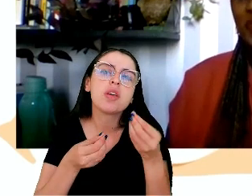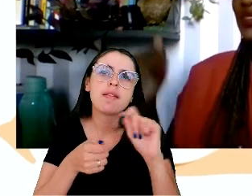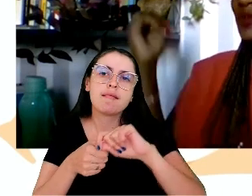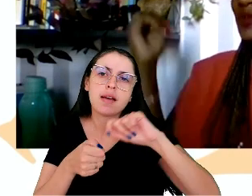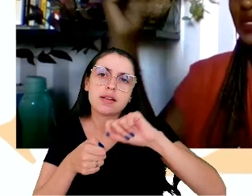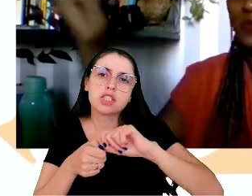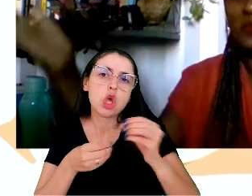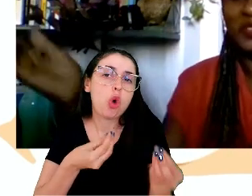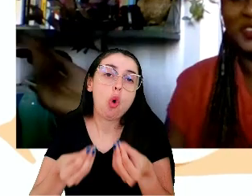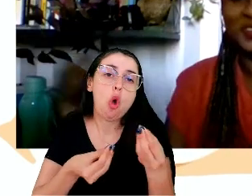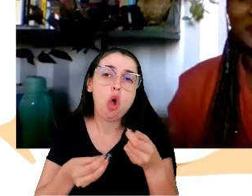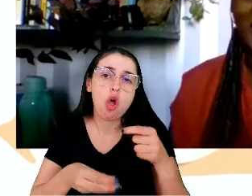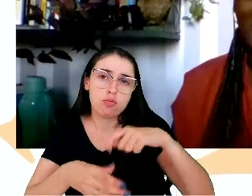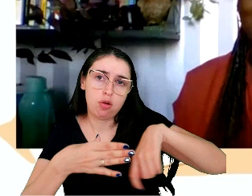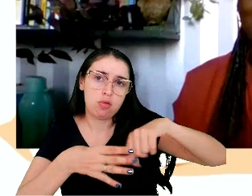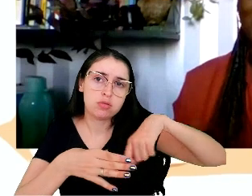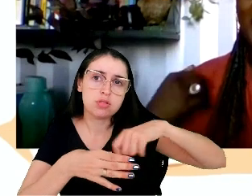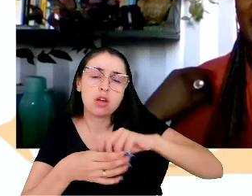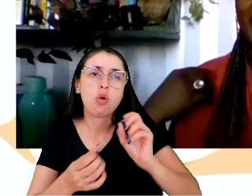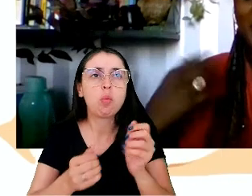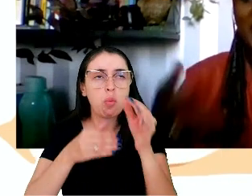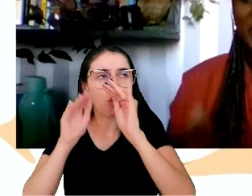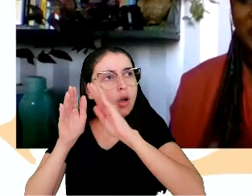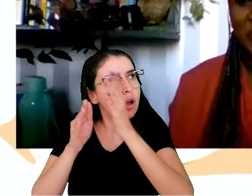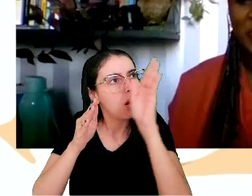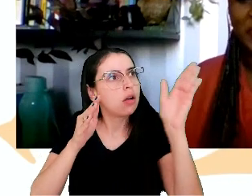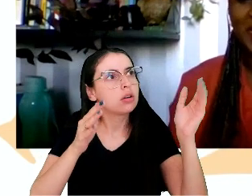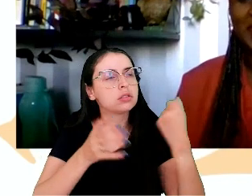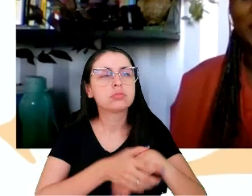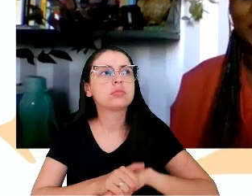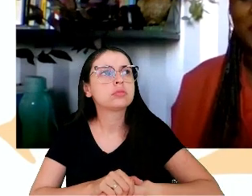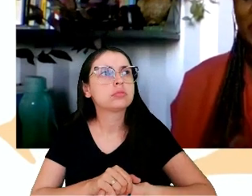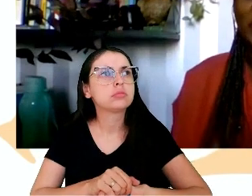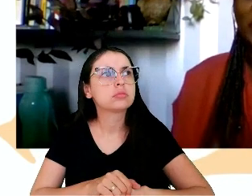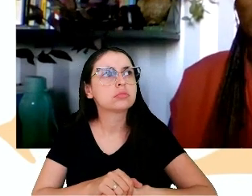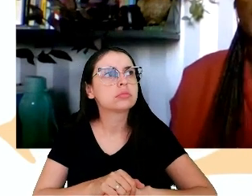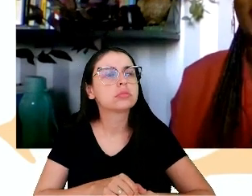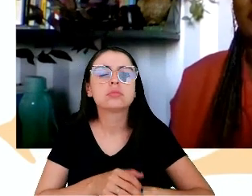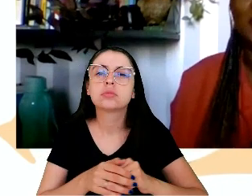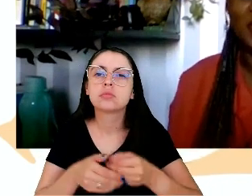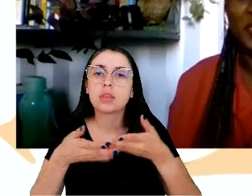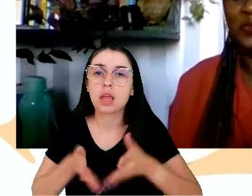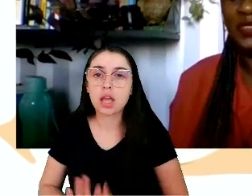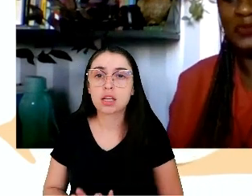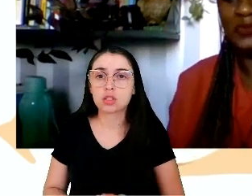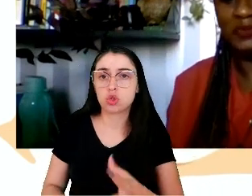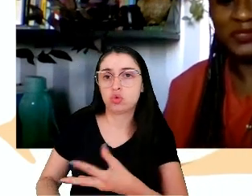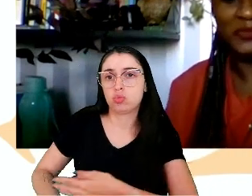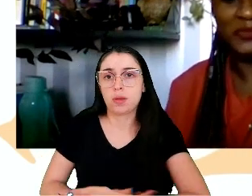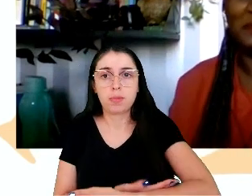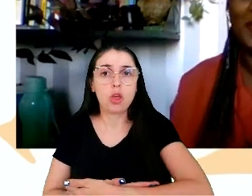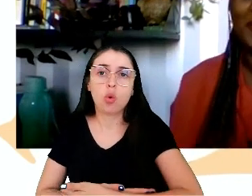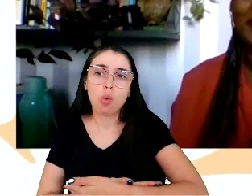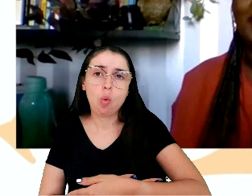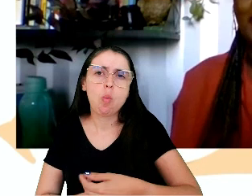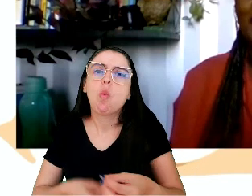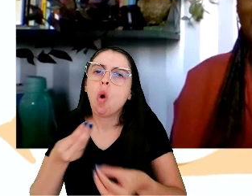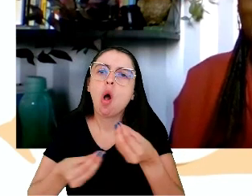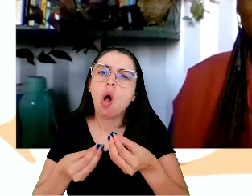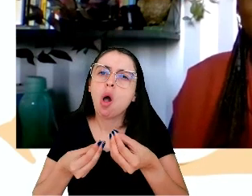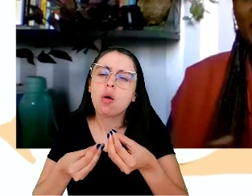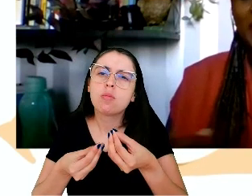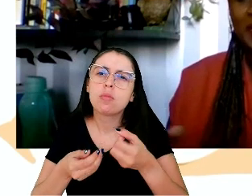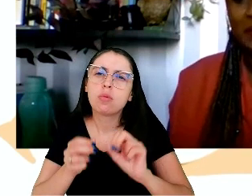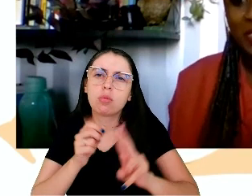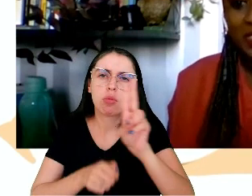como é que cozinha, como é que arruma o nosso armário, a expectativa quando nascem os bebês de como é que você tem que cuidar do umbigo do bebê,